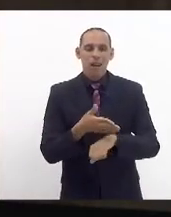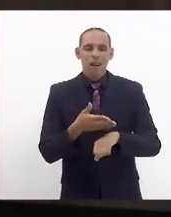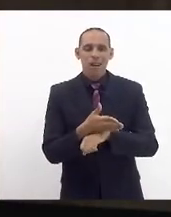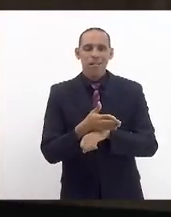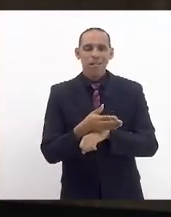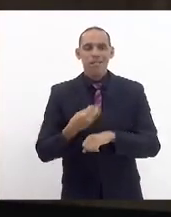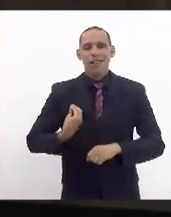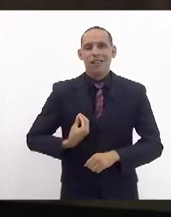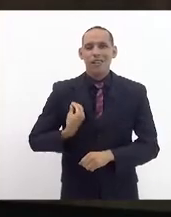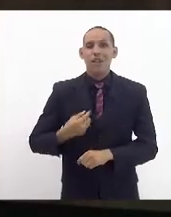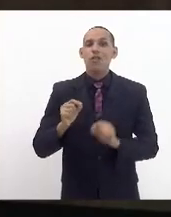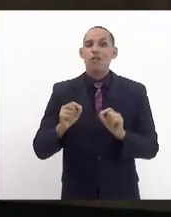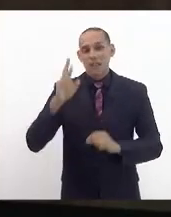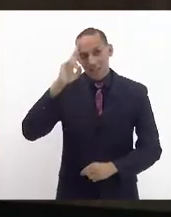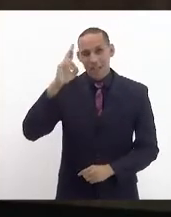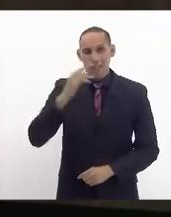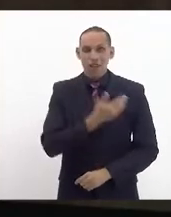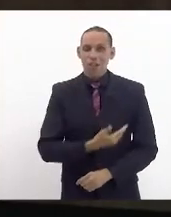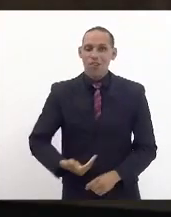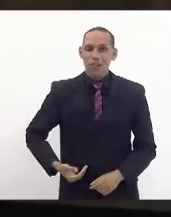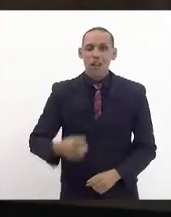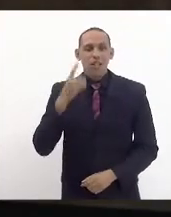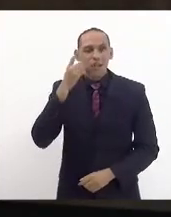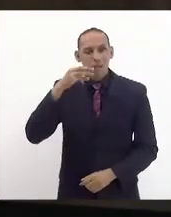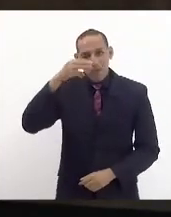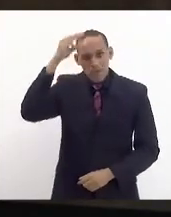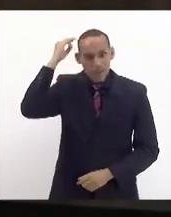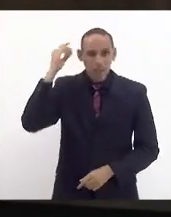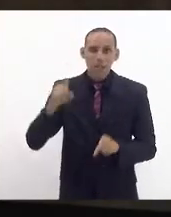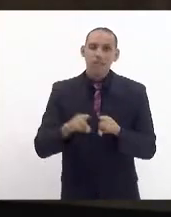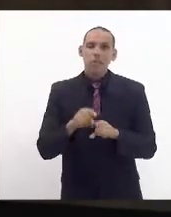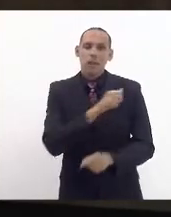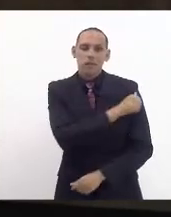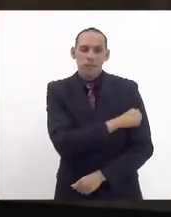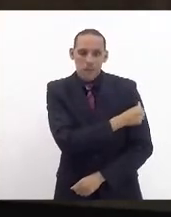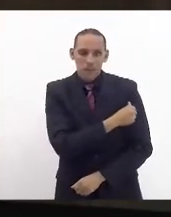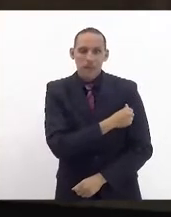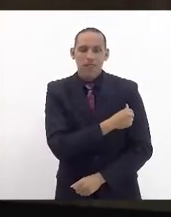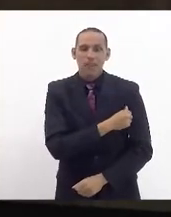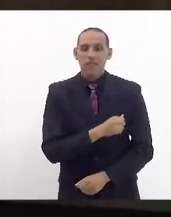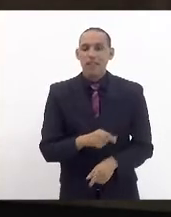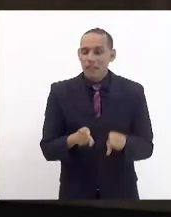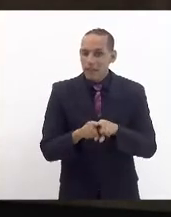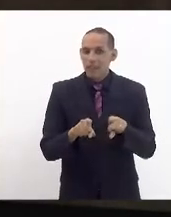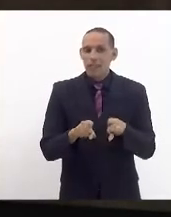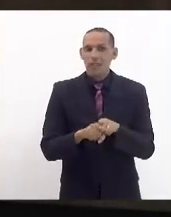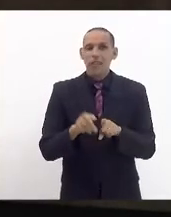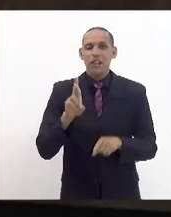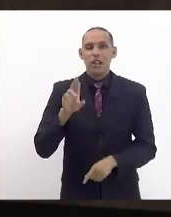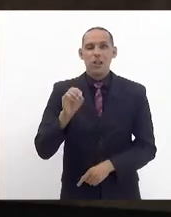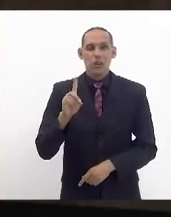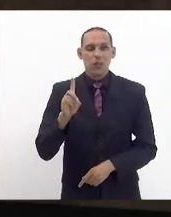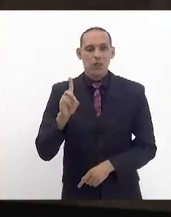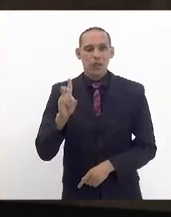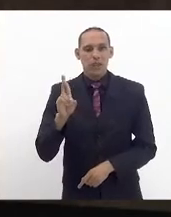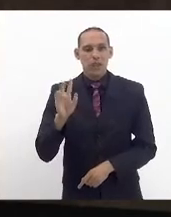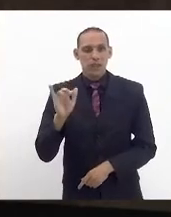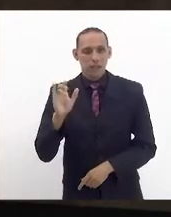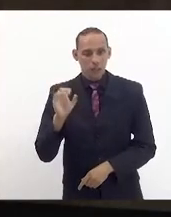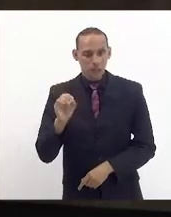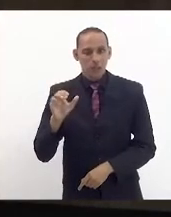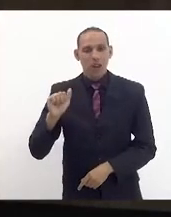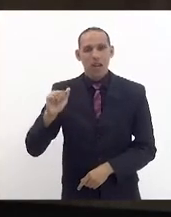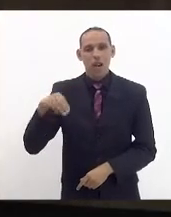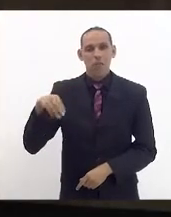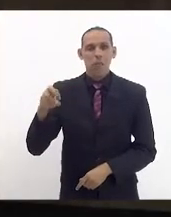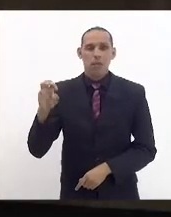do líder do governo, deputado Márcio Pacheco, deputado enfermeira Rejane, deputado Rodrigo Amorim, entre outros.